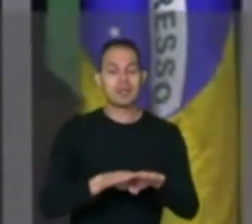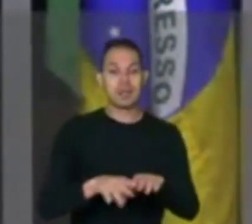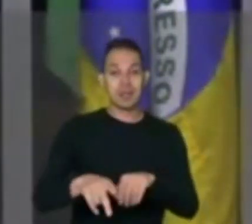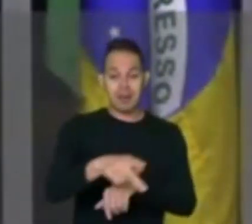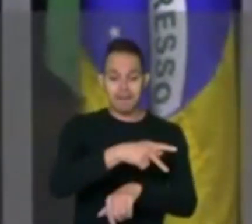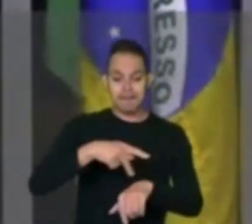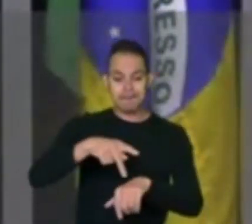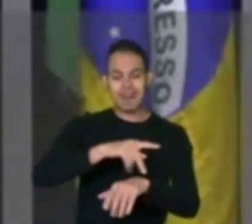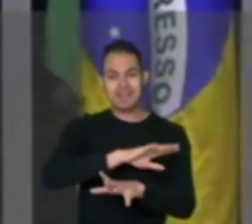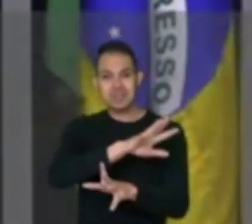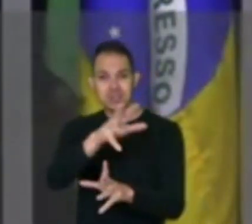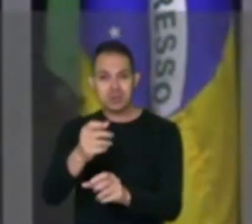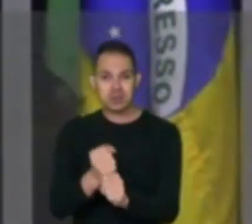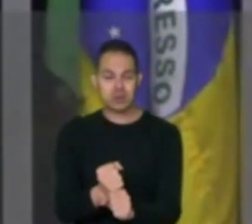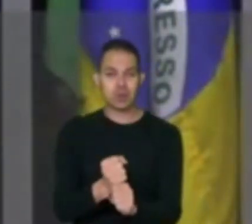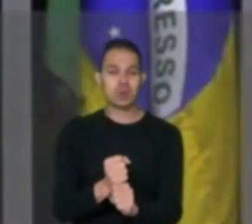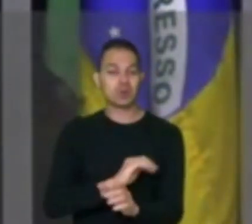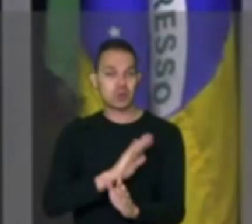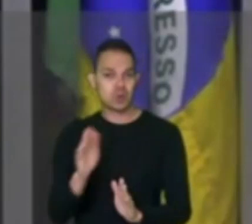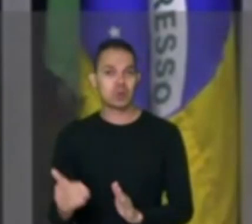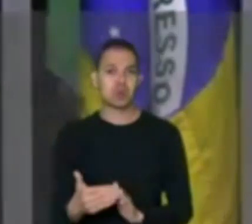Estado de Direito têm cortes de conta.